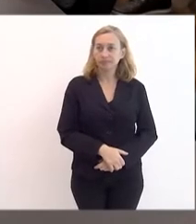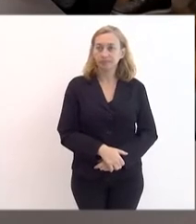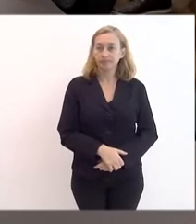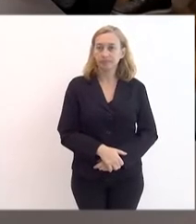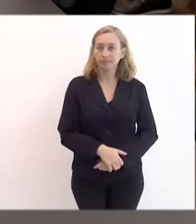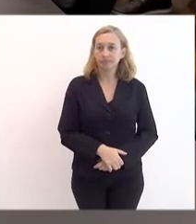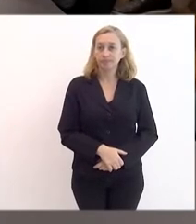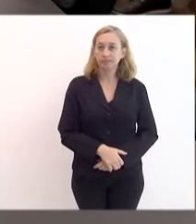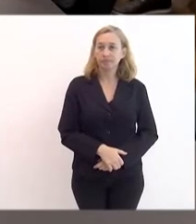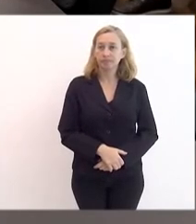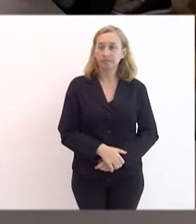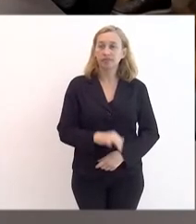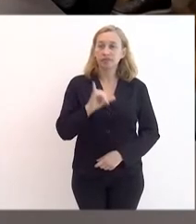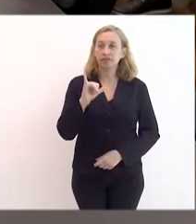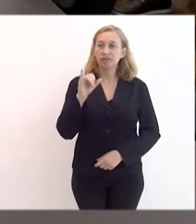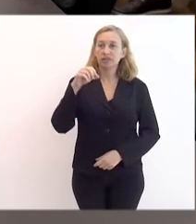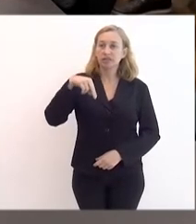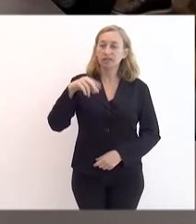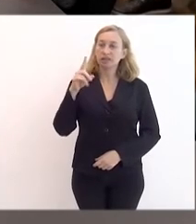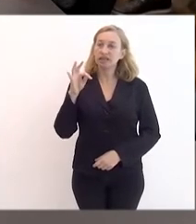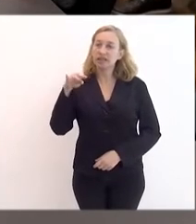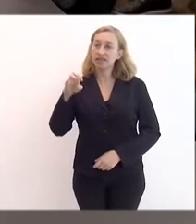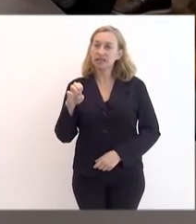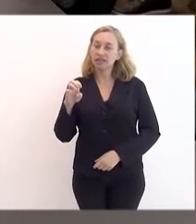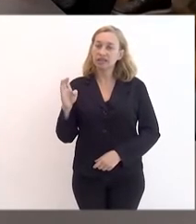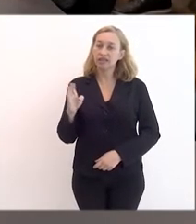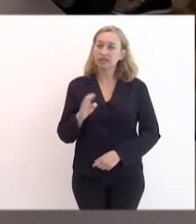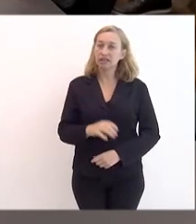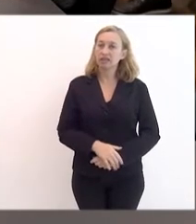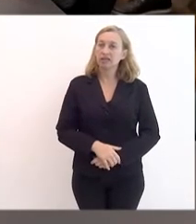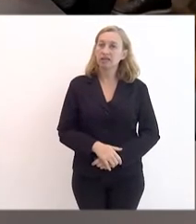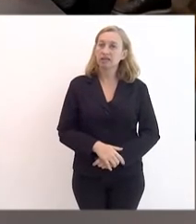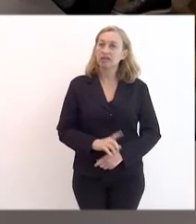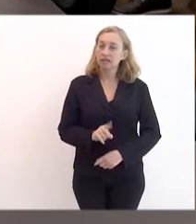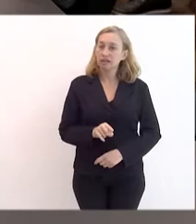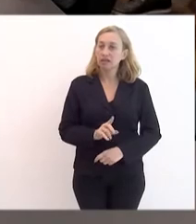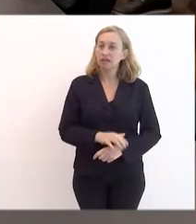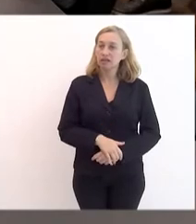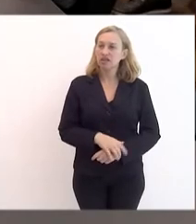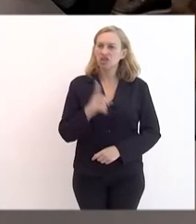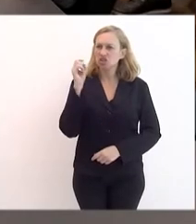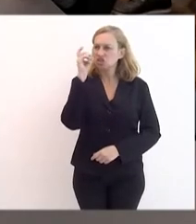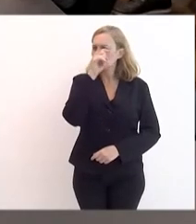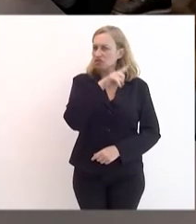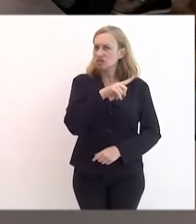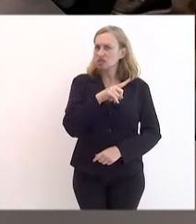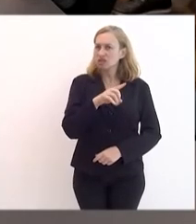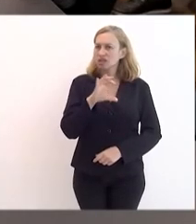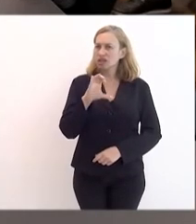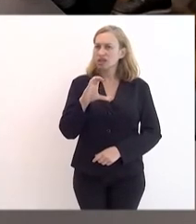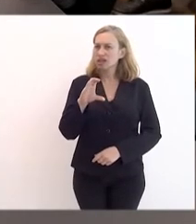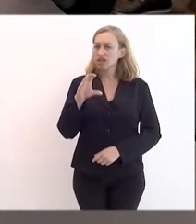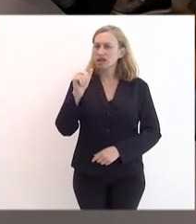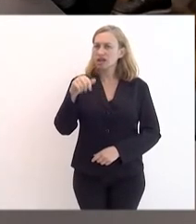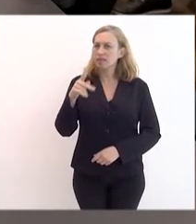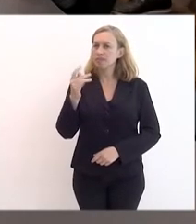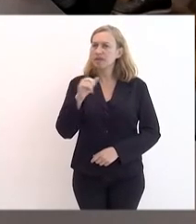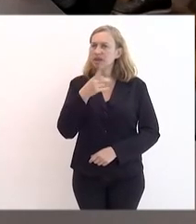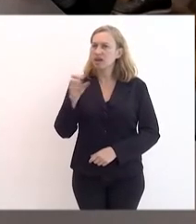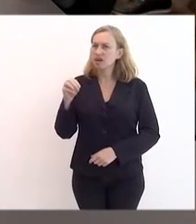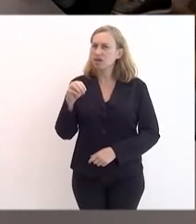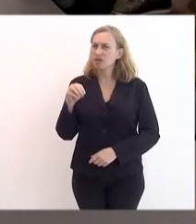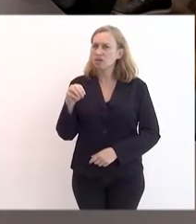É na Intendente Magalhães. Não. O Anchieta, na Intendente Magalhães, é difícil de ser campinho da Intendente Magalhães. Pode ser em